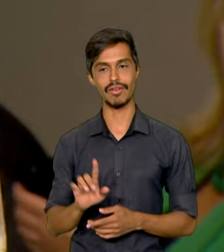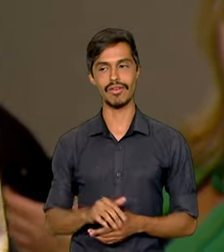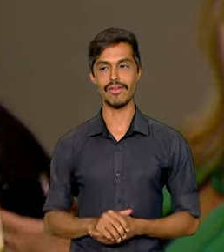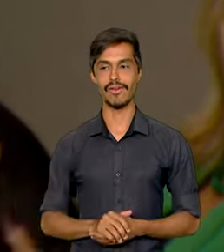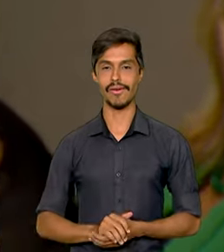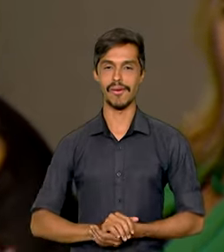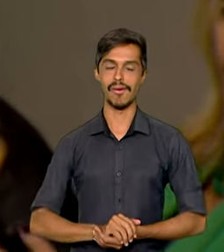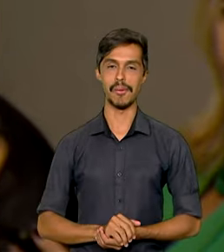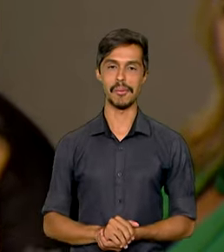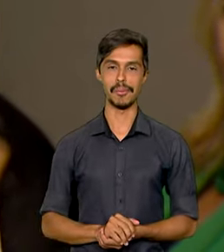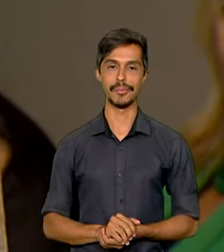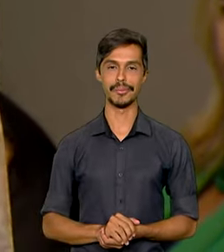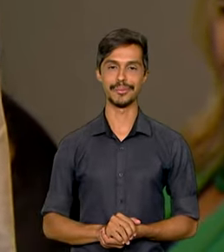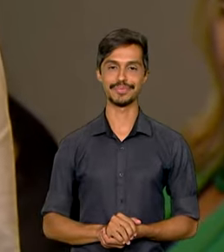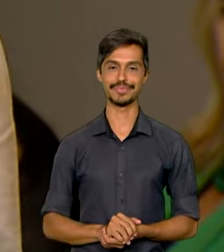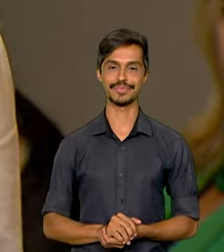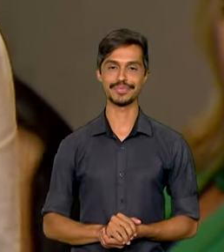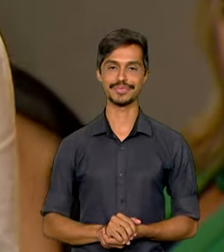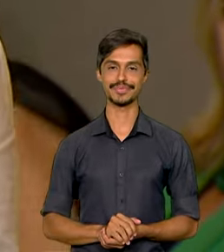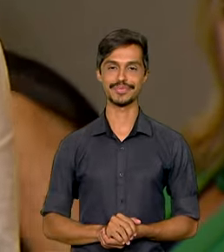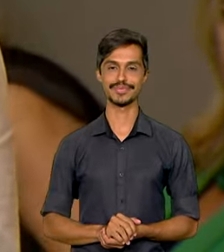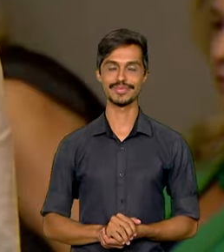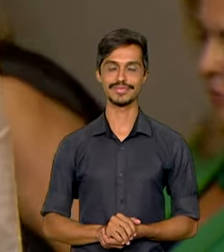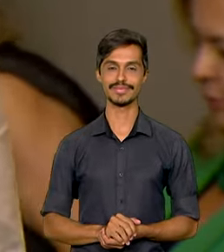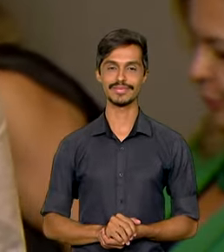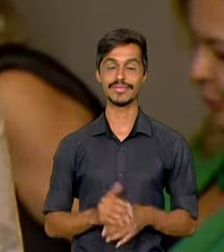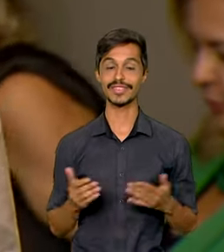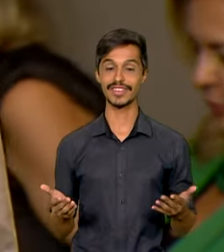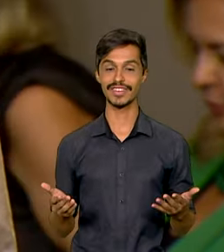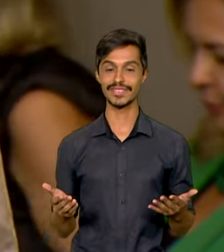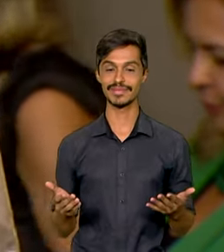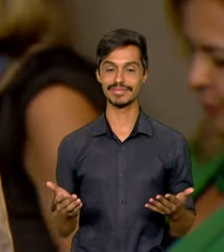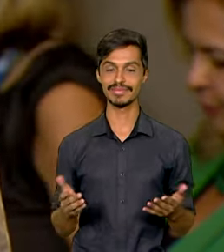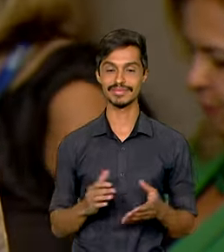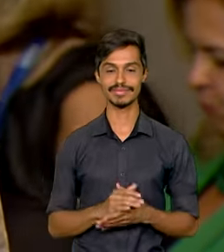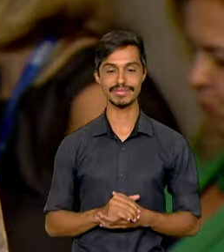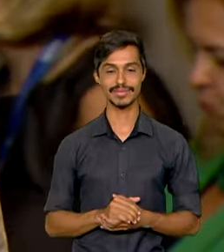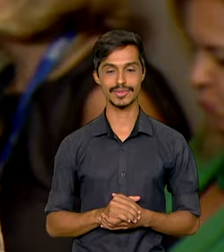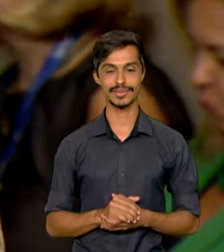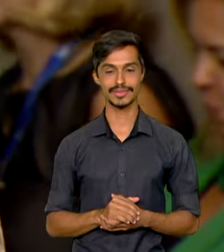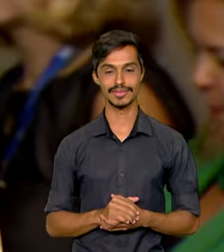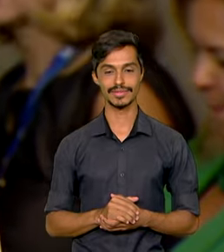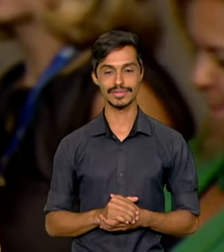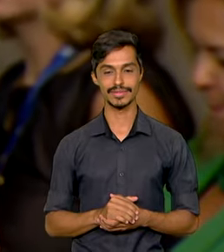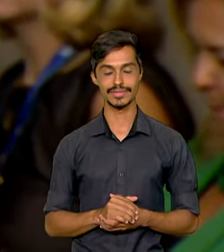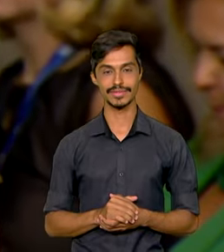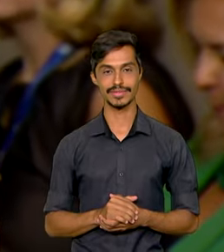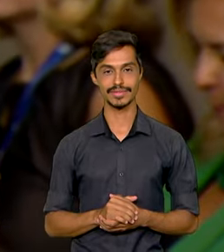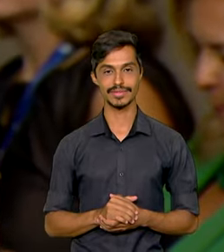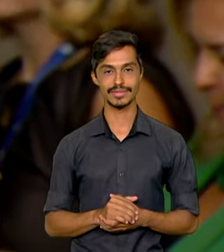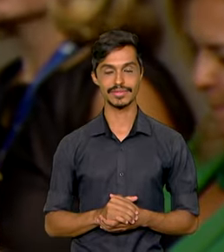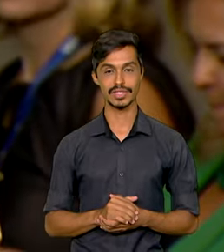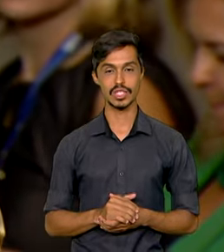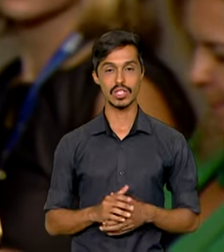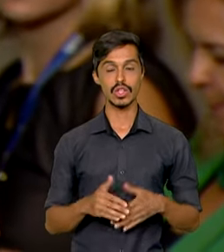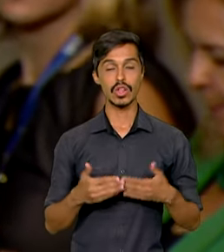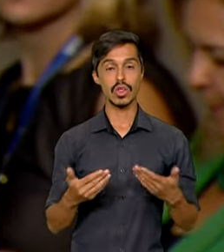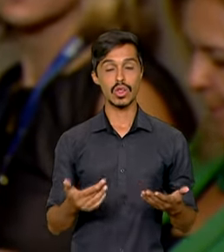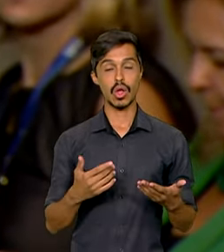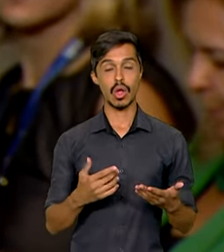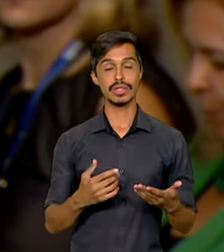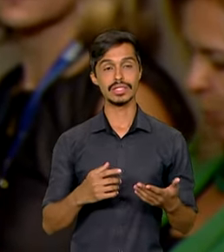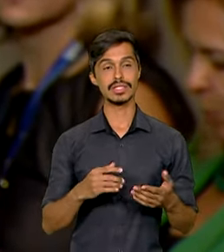Bem, gente, eu Penso que mais do que nunca nós temos